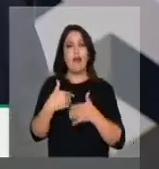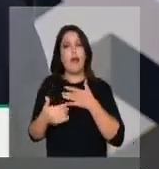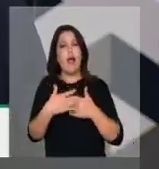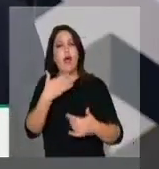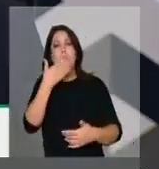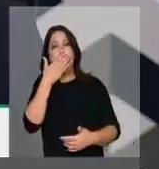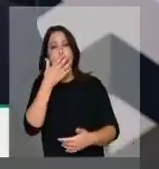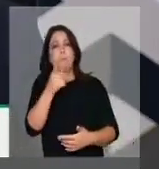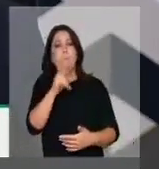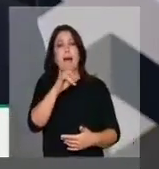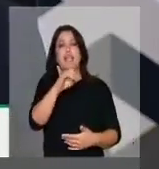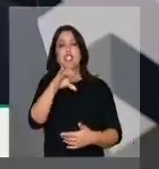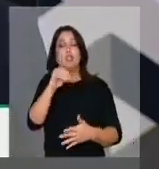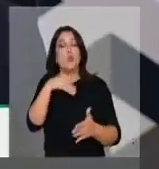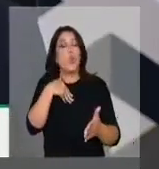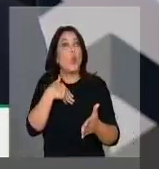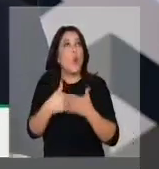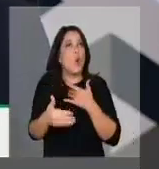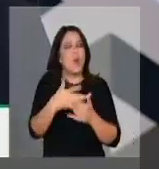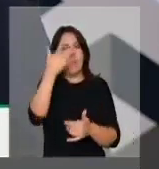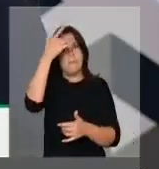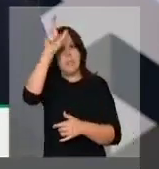bandeira, qualquer um que seja eleito,